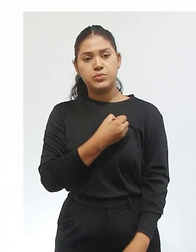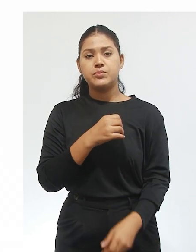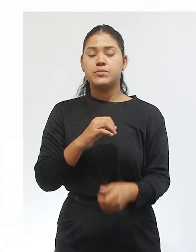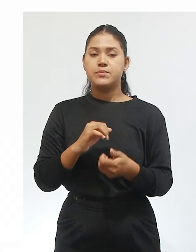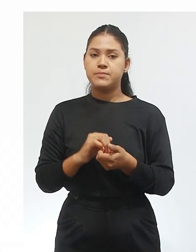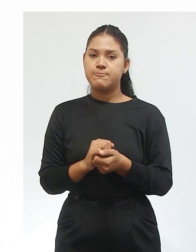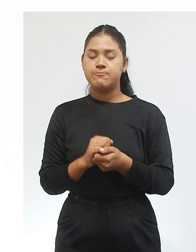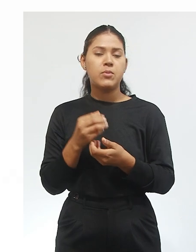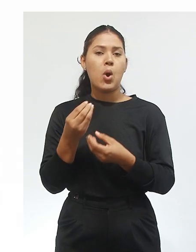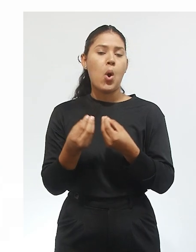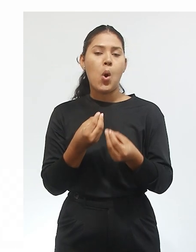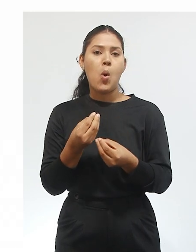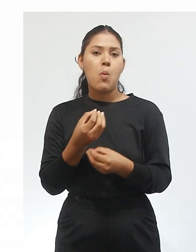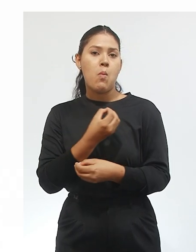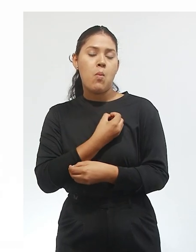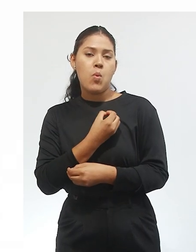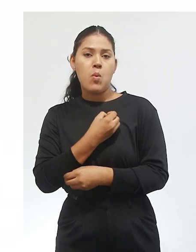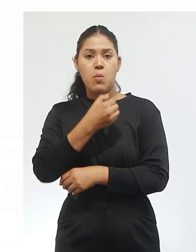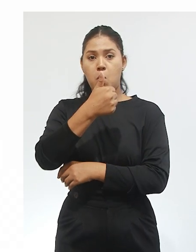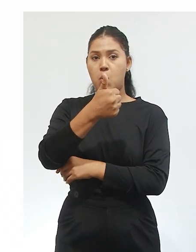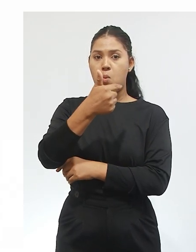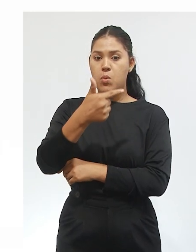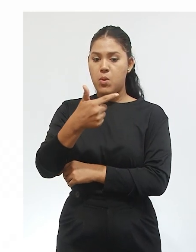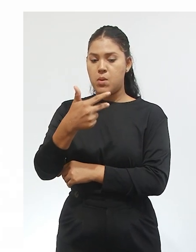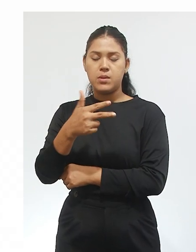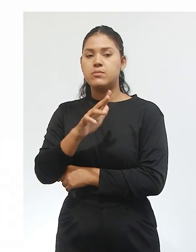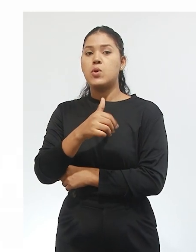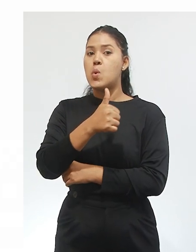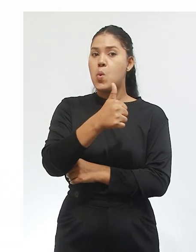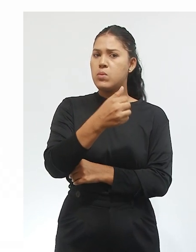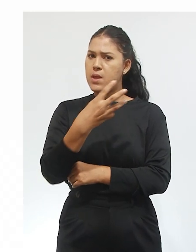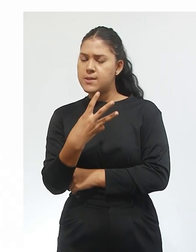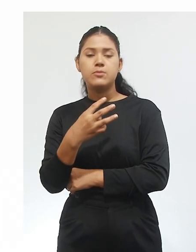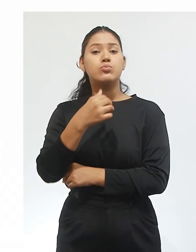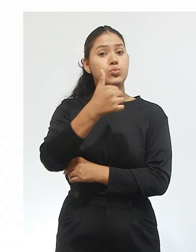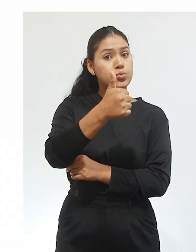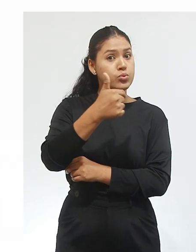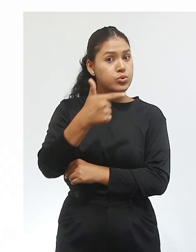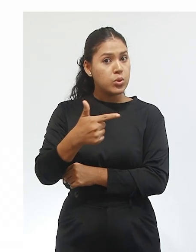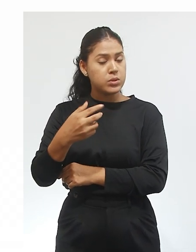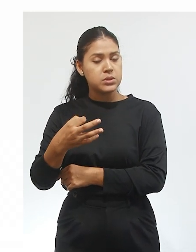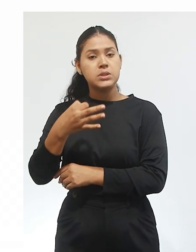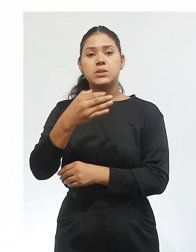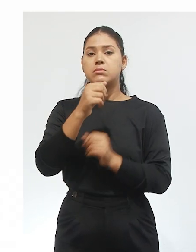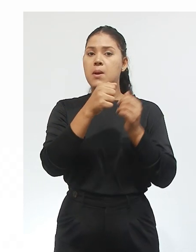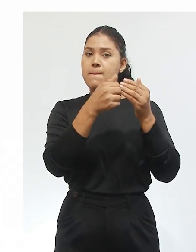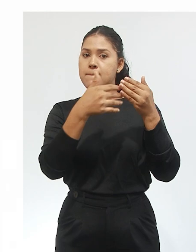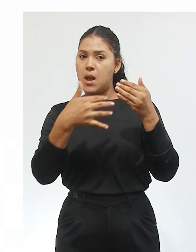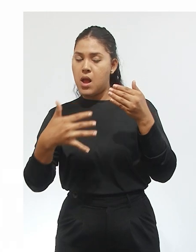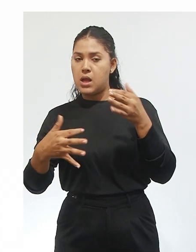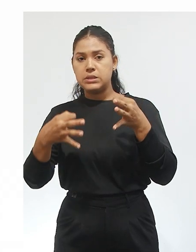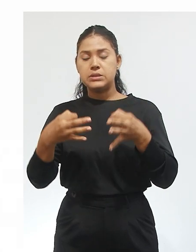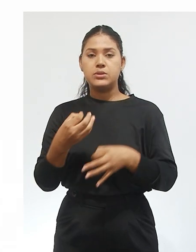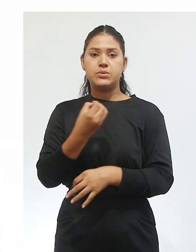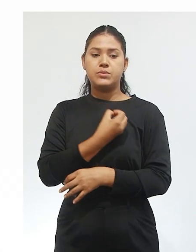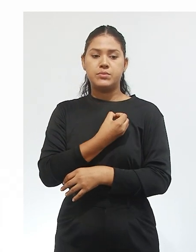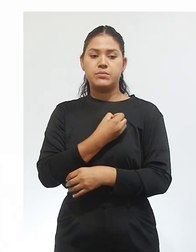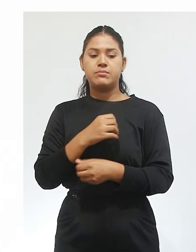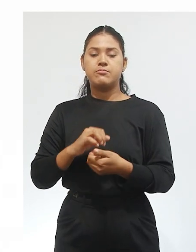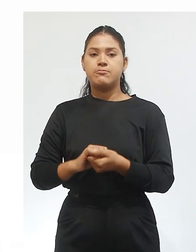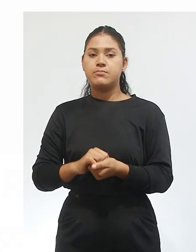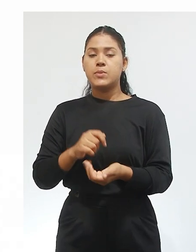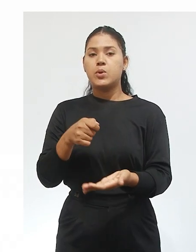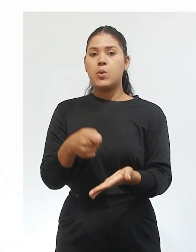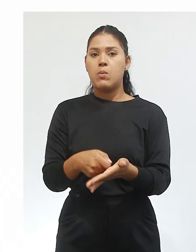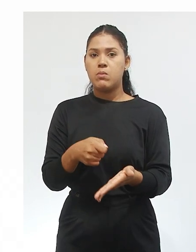tá? Então, né, vai colocar uma folha ali 1, depois pular para a folha 3, depois 5, não. E sequência, logicamente, sequencial.